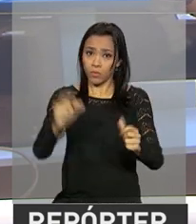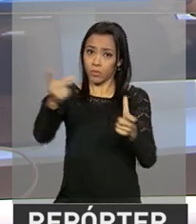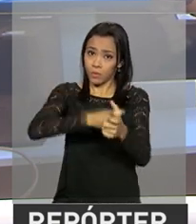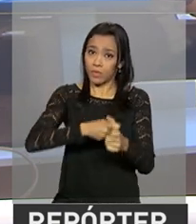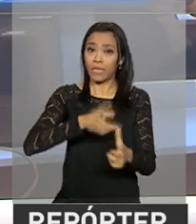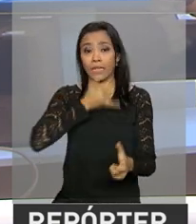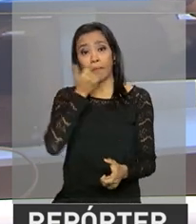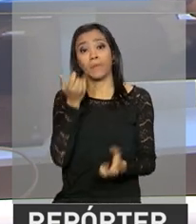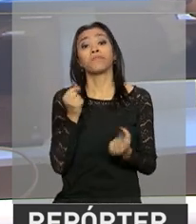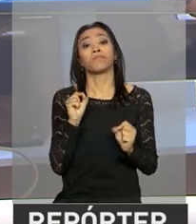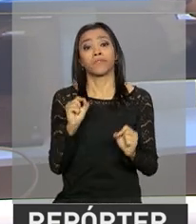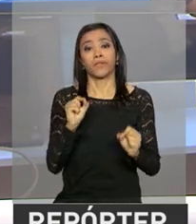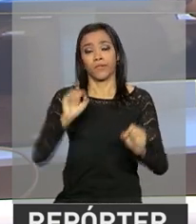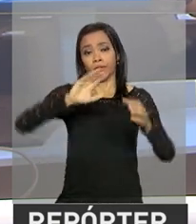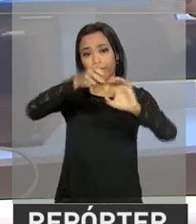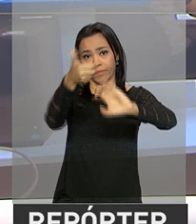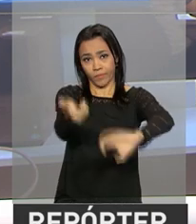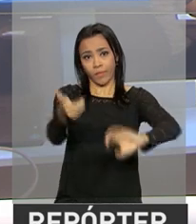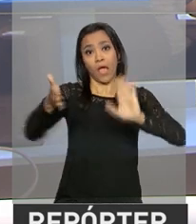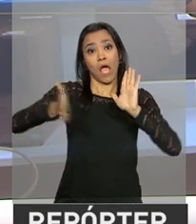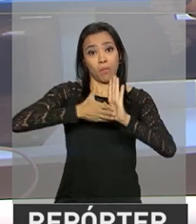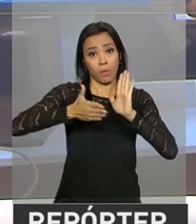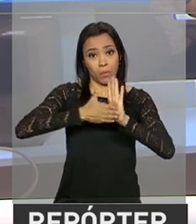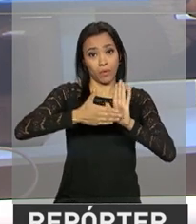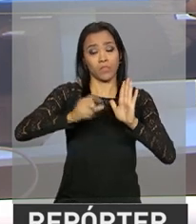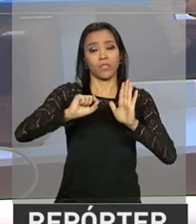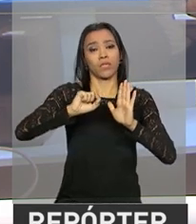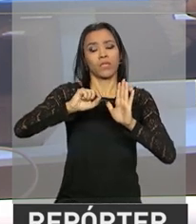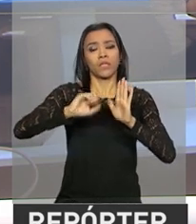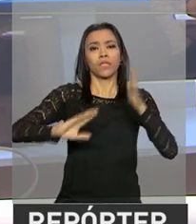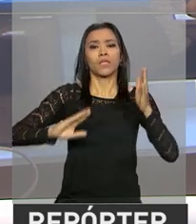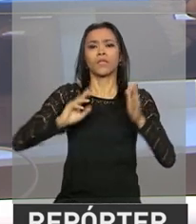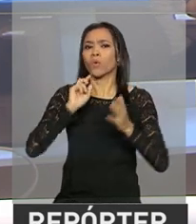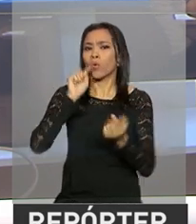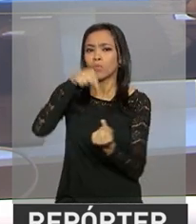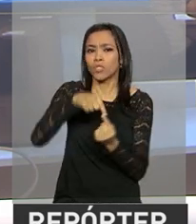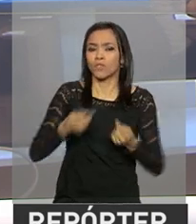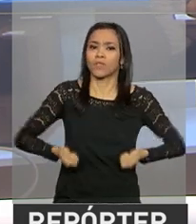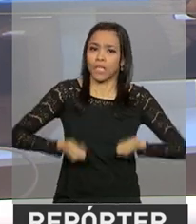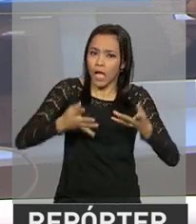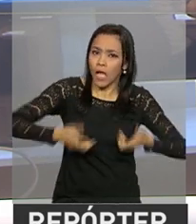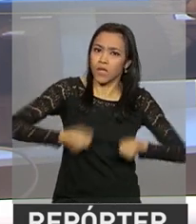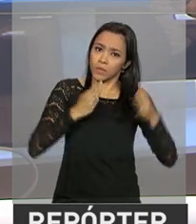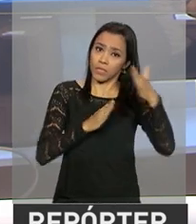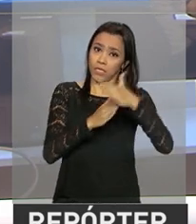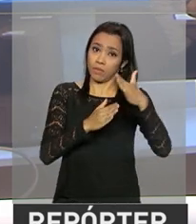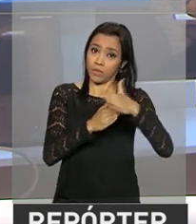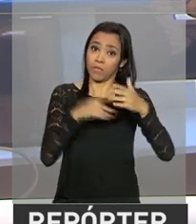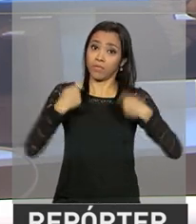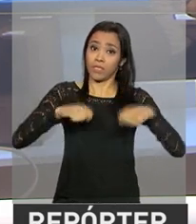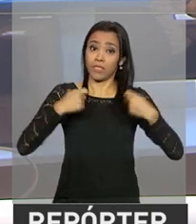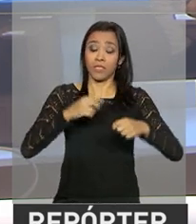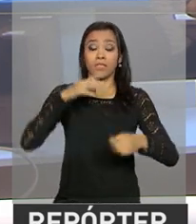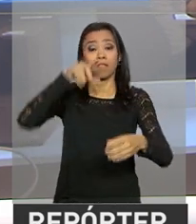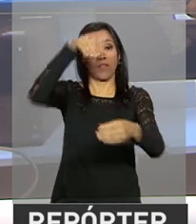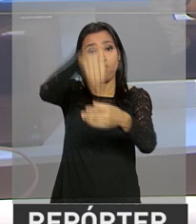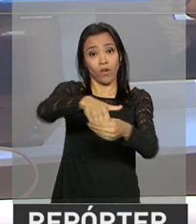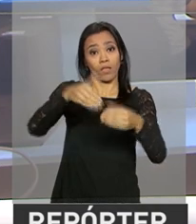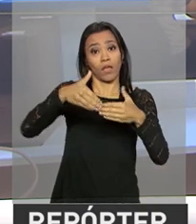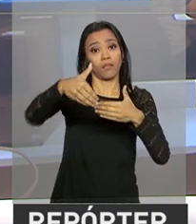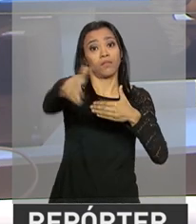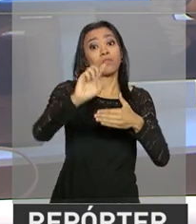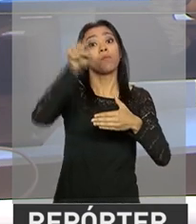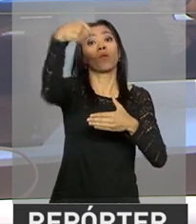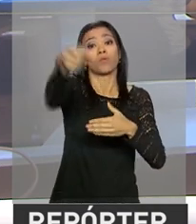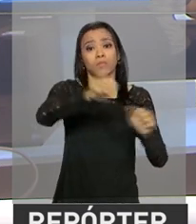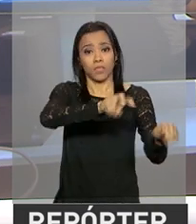Congresso Nacional. A proposta que estabelece um teto para os gastos públicos enviada pelo governo deve ser votada na comissão que analisa o assunto na semana que